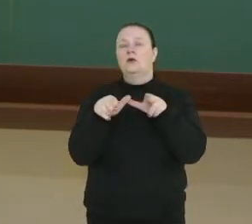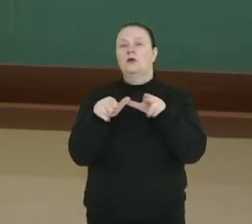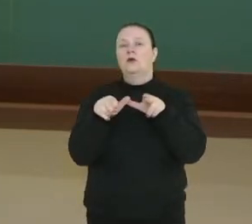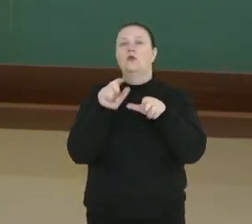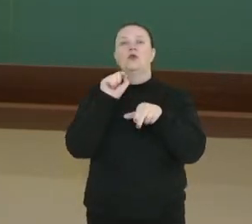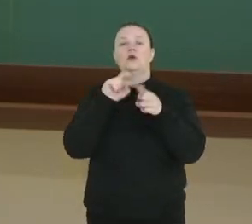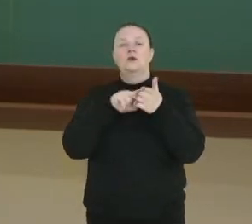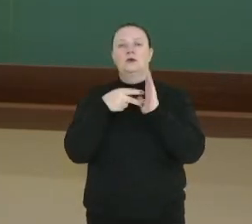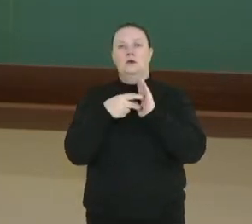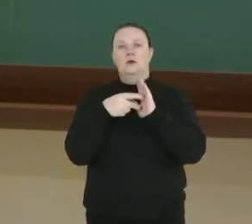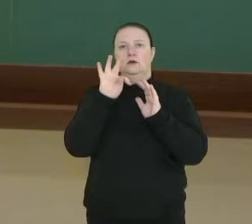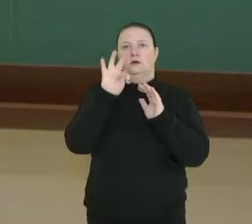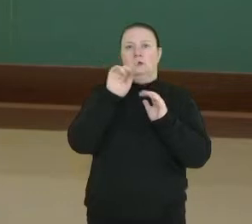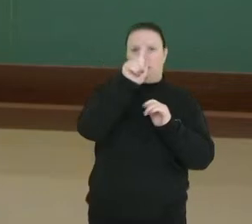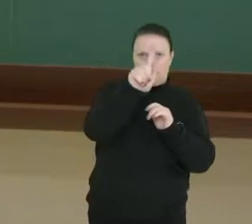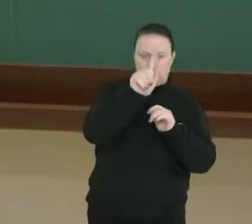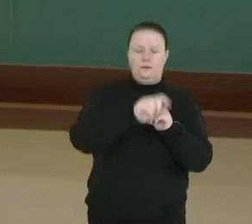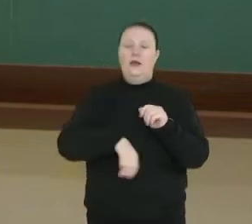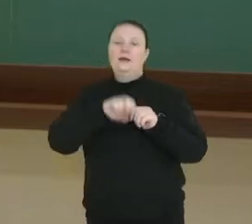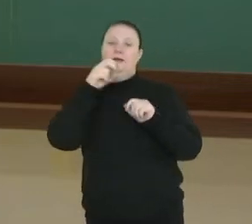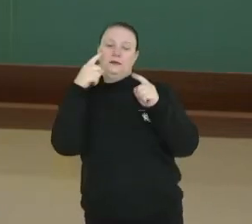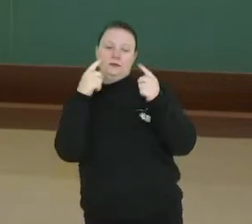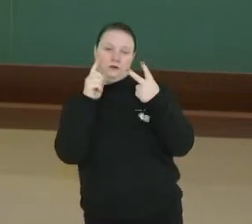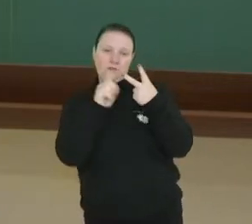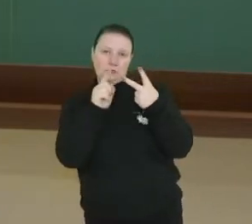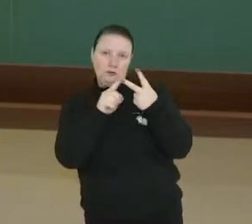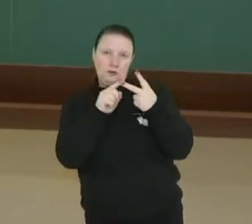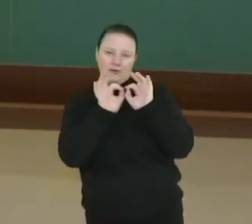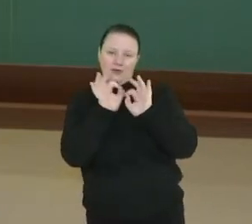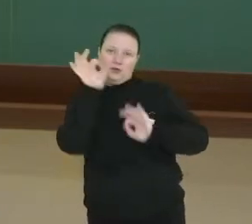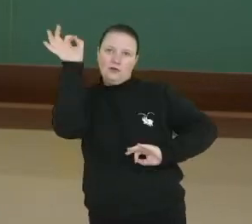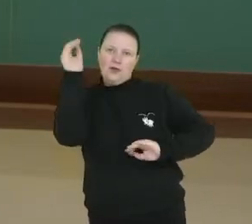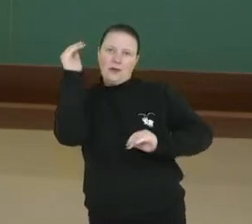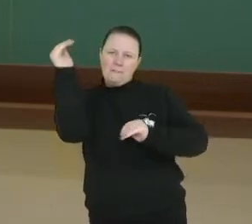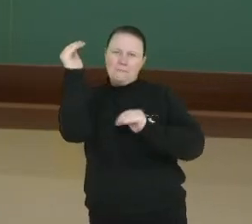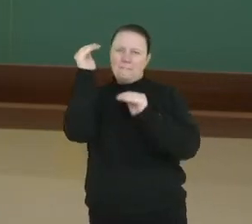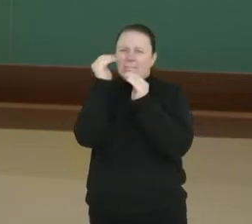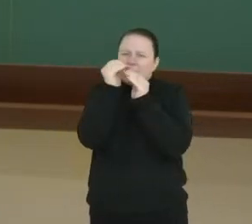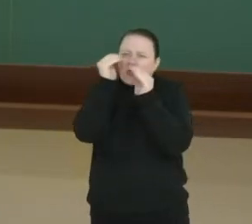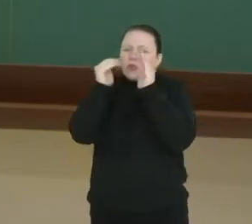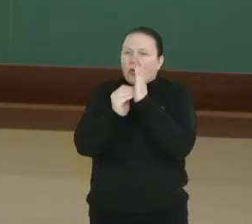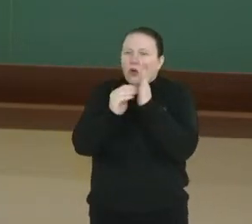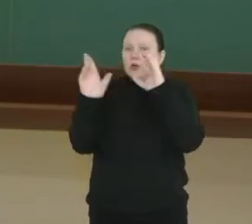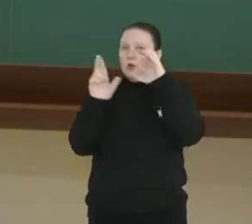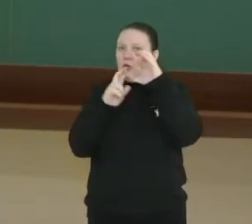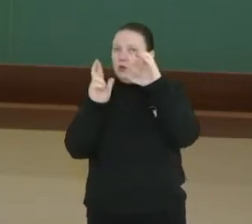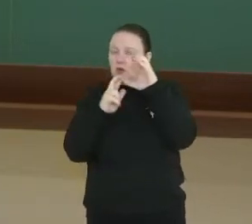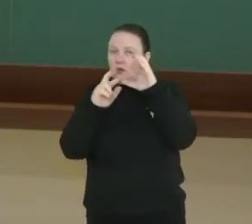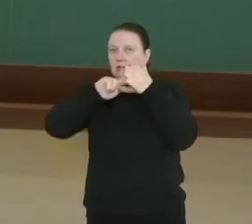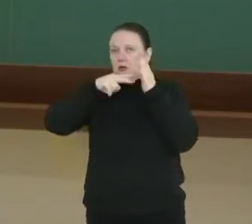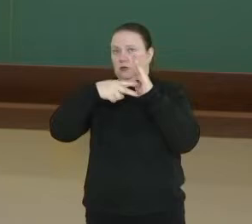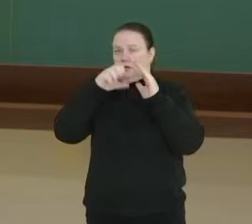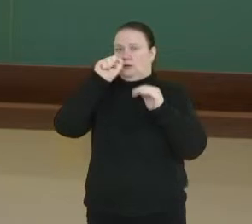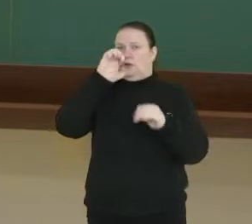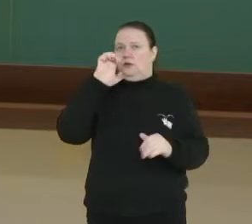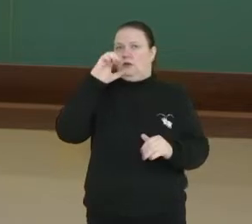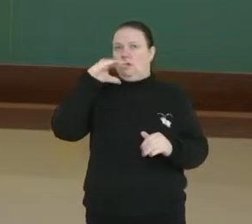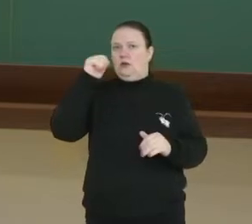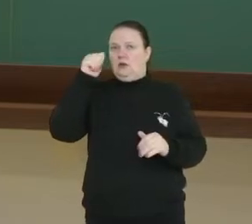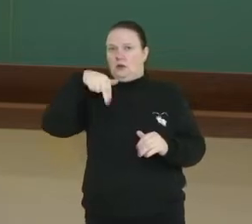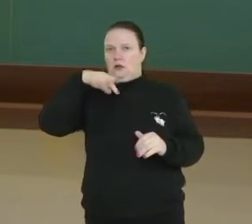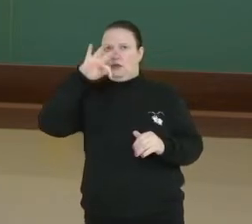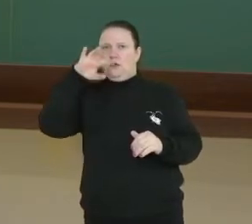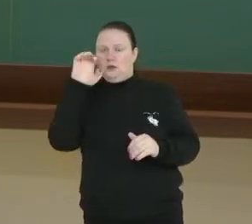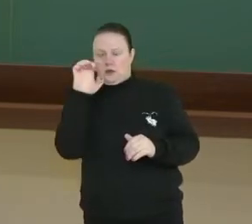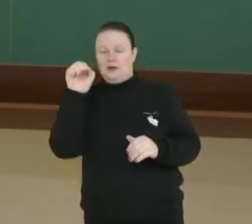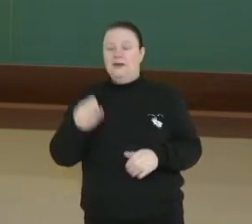é tangente. Se a distância for menor que o raio, significa que ela é secante. E